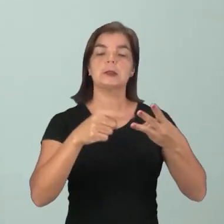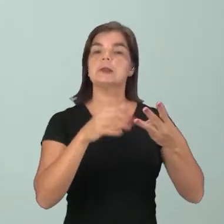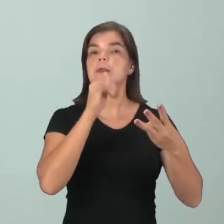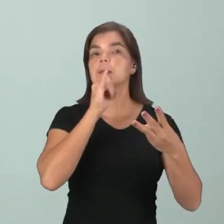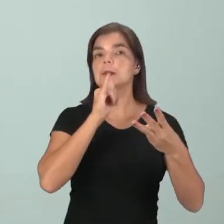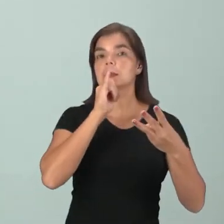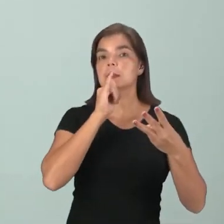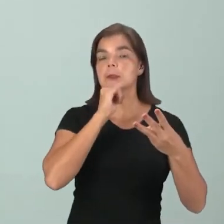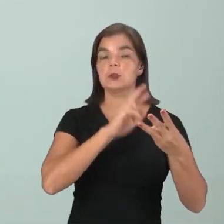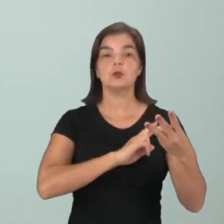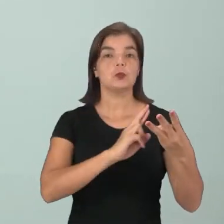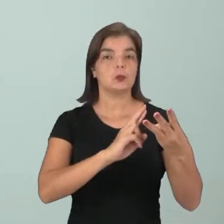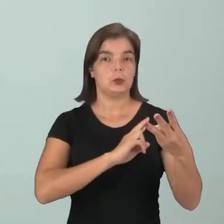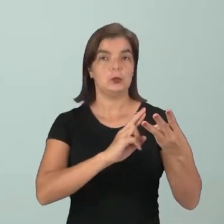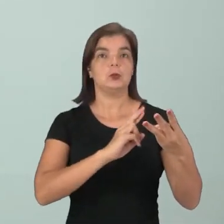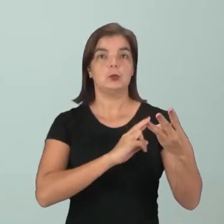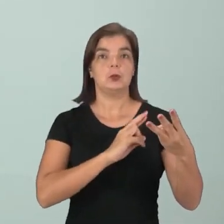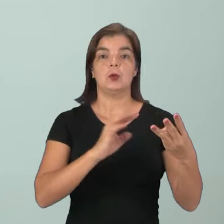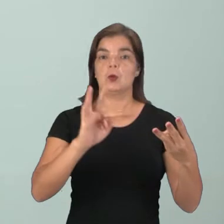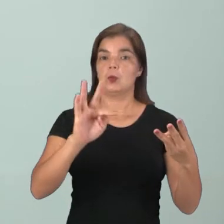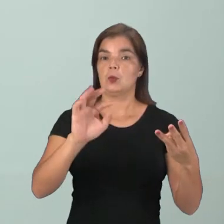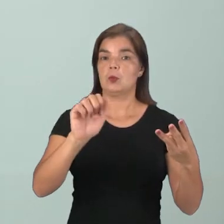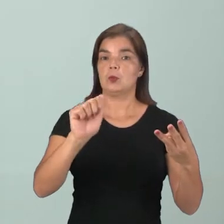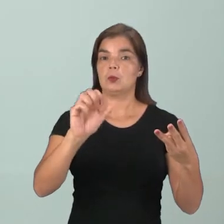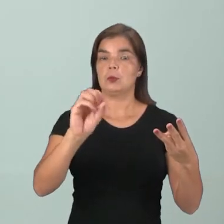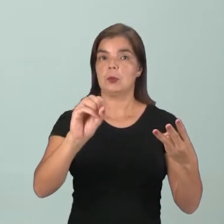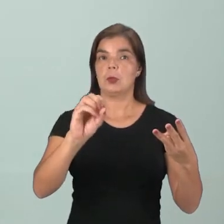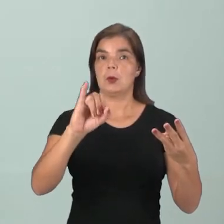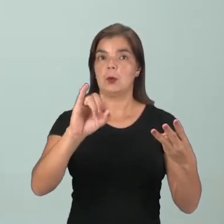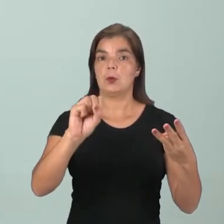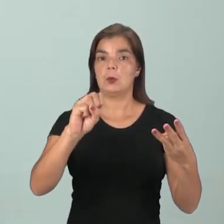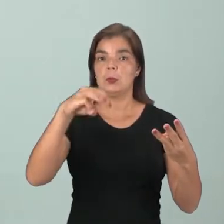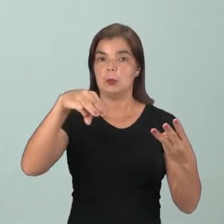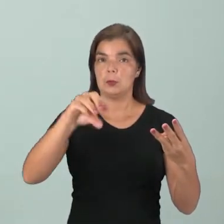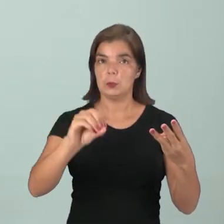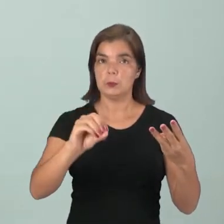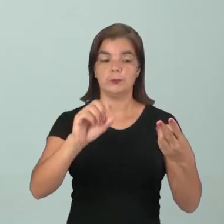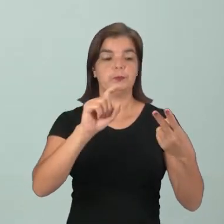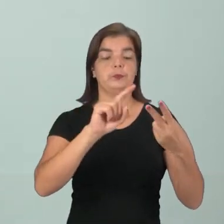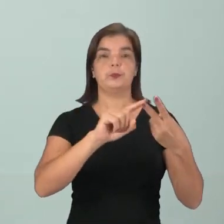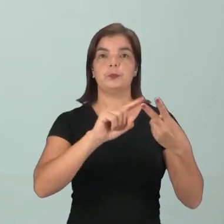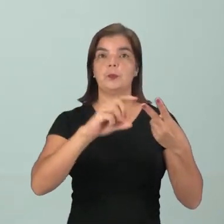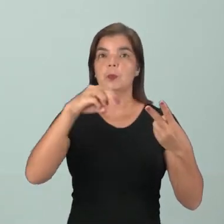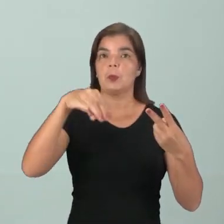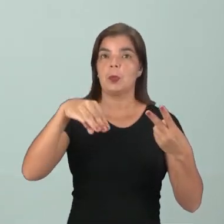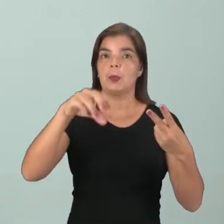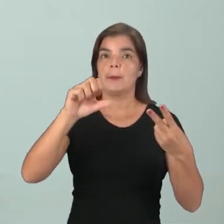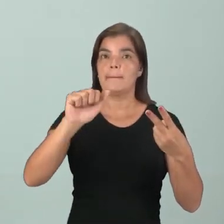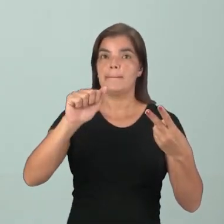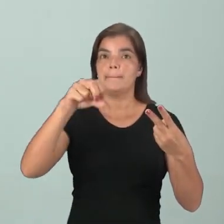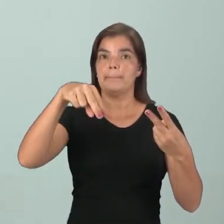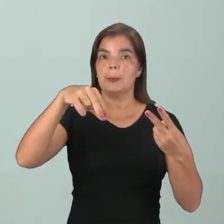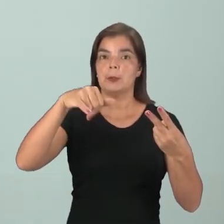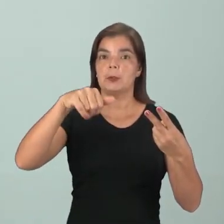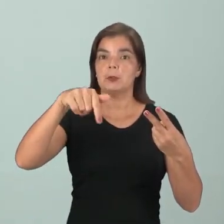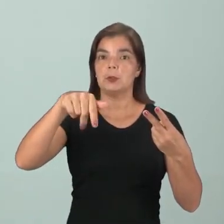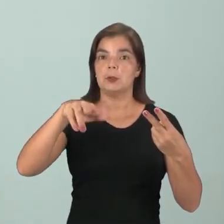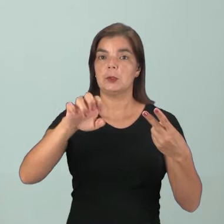tem três exemplos de religiões dualistas no seu slide. O taoísmo,